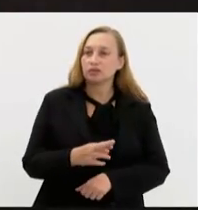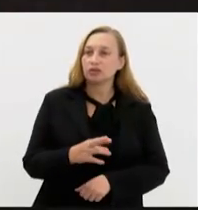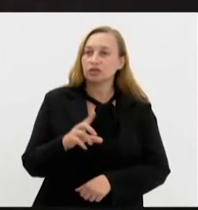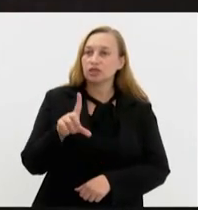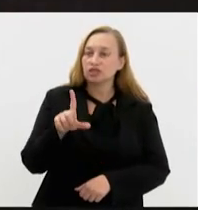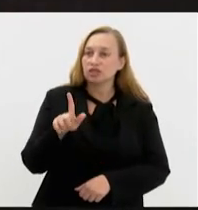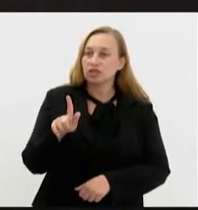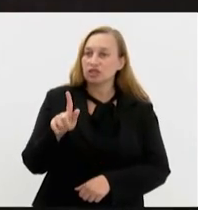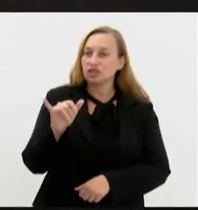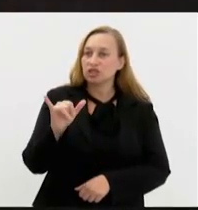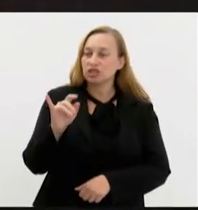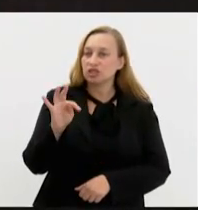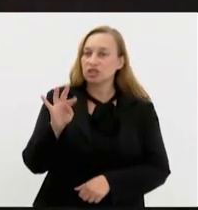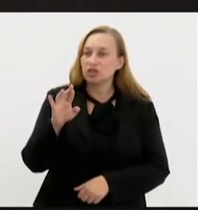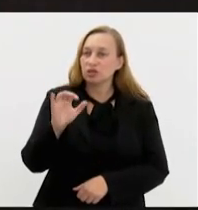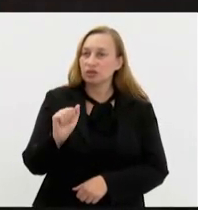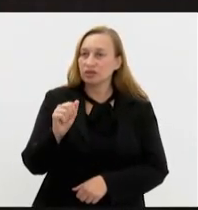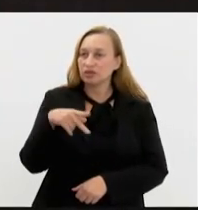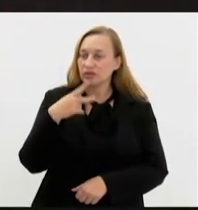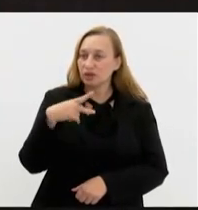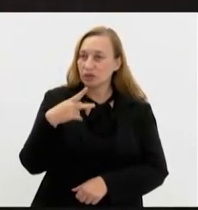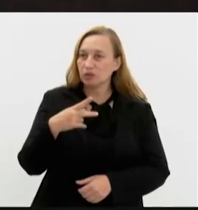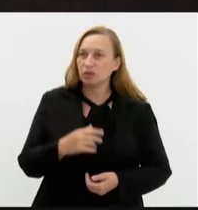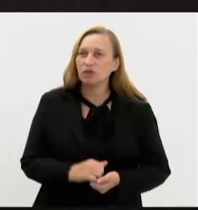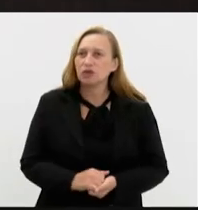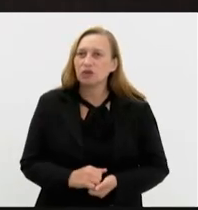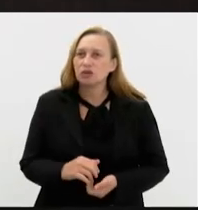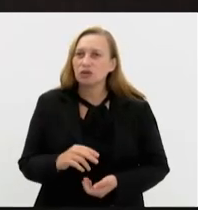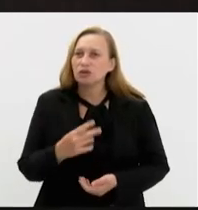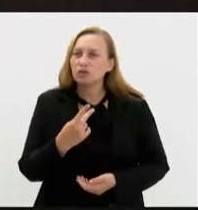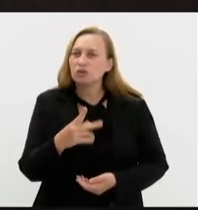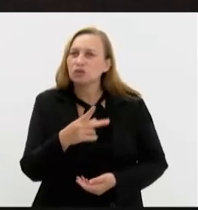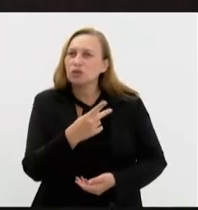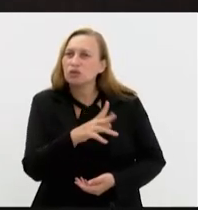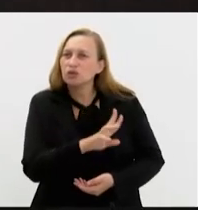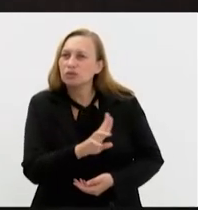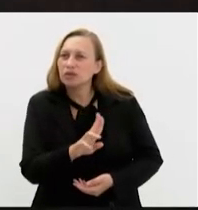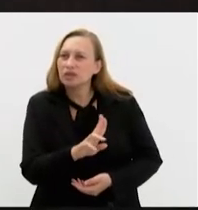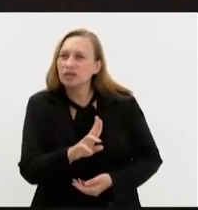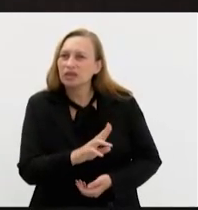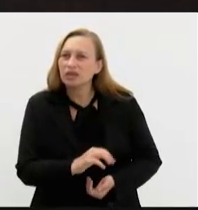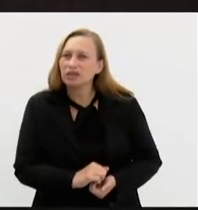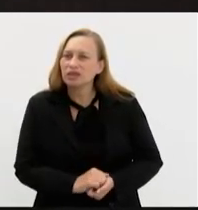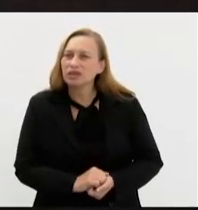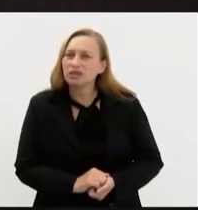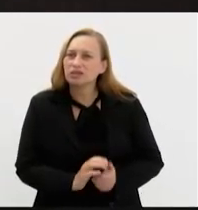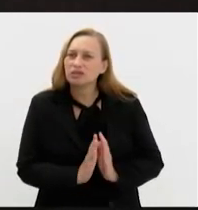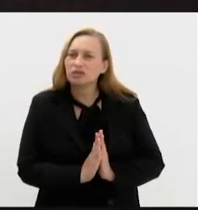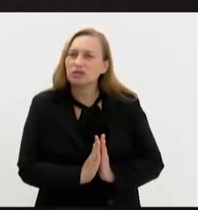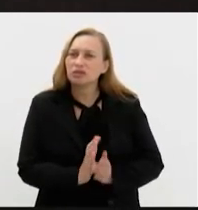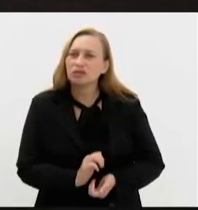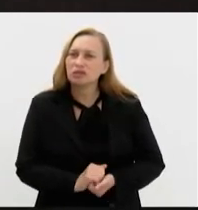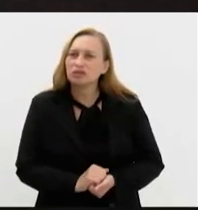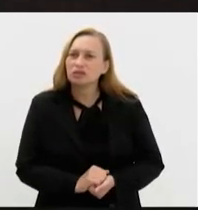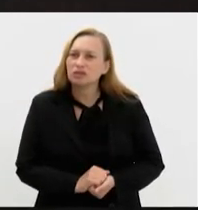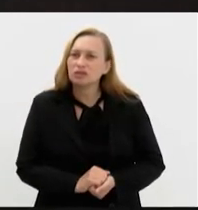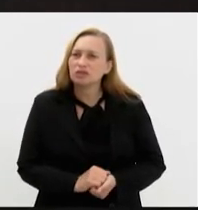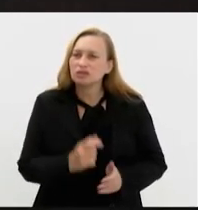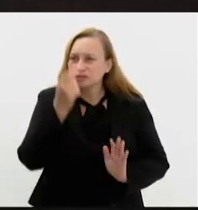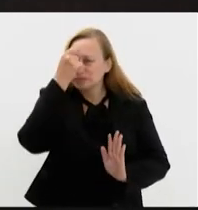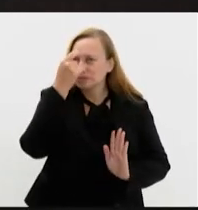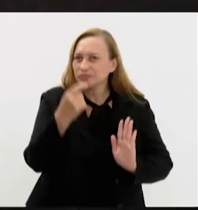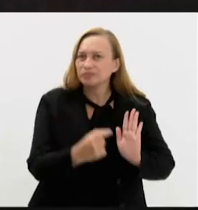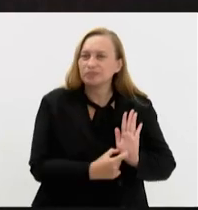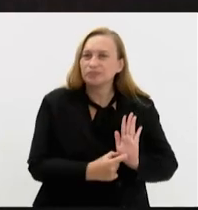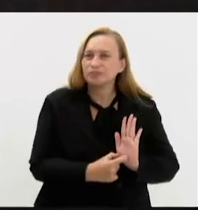mesa sobre o nome do livro citado pela Doutora Tatiana e por favor sobre inteligência artificial